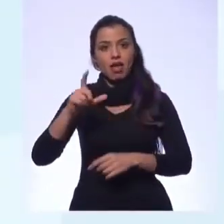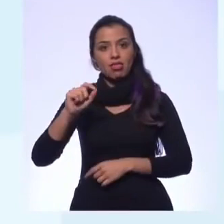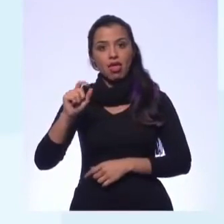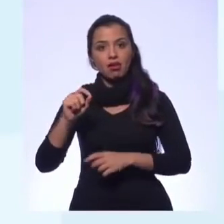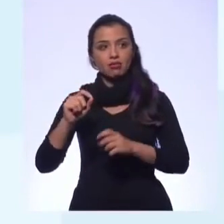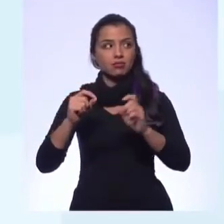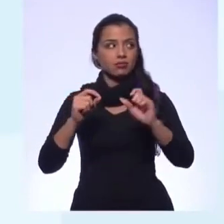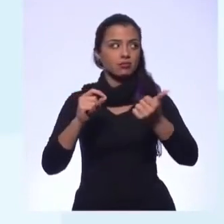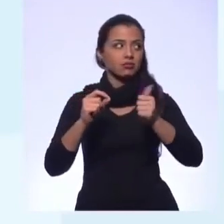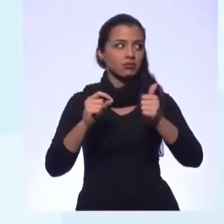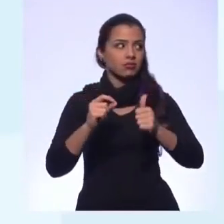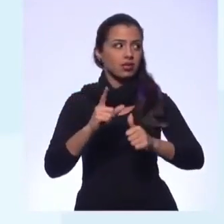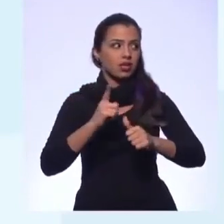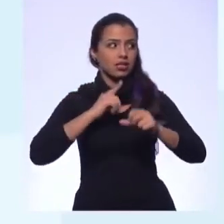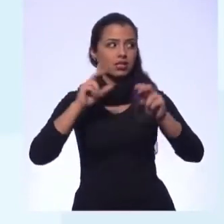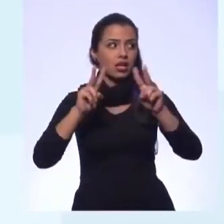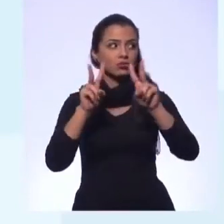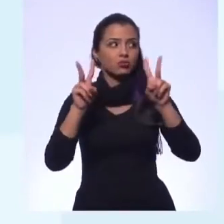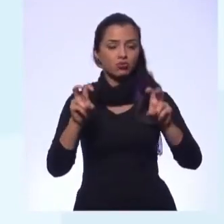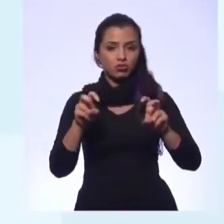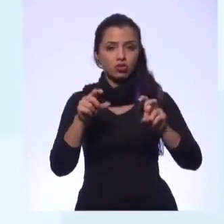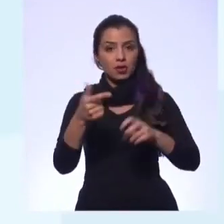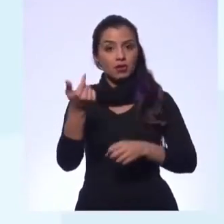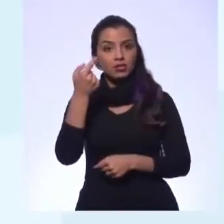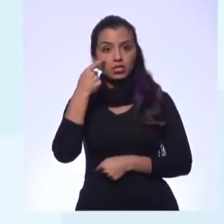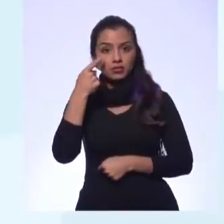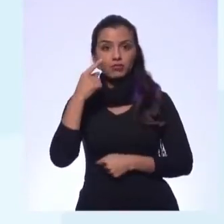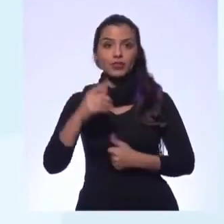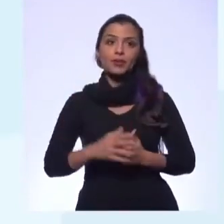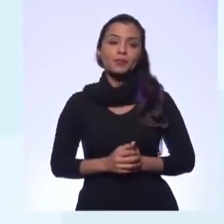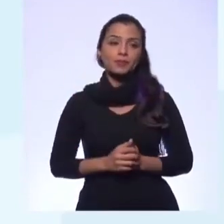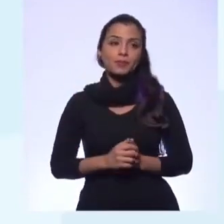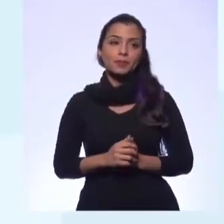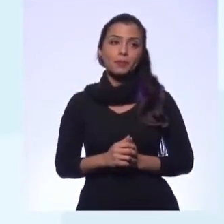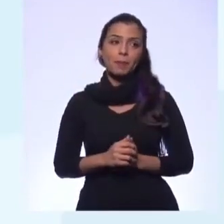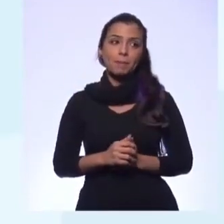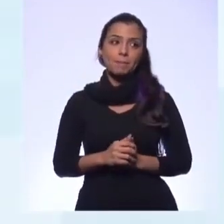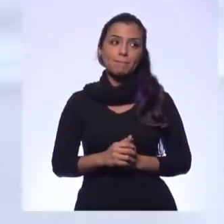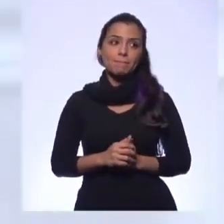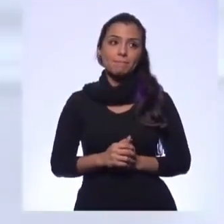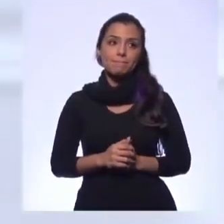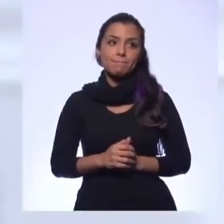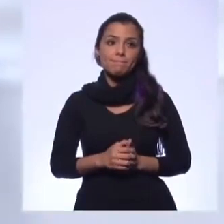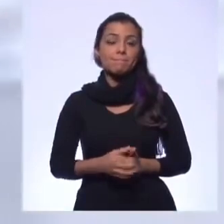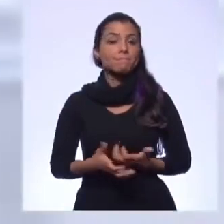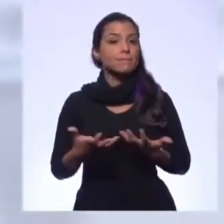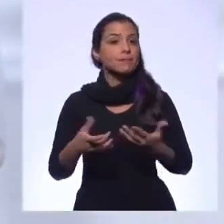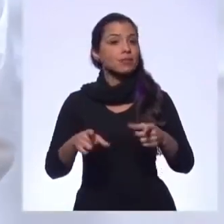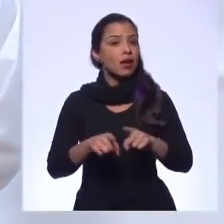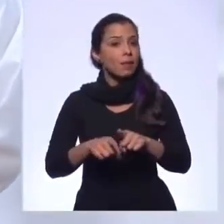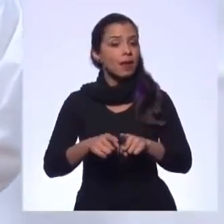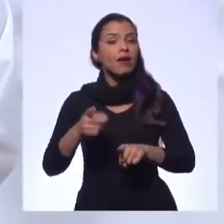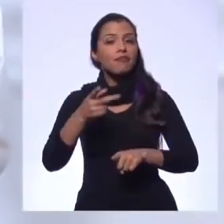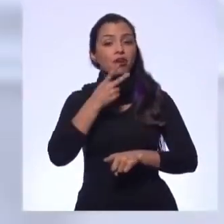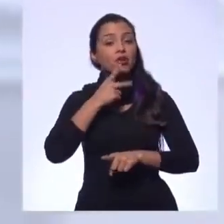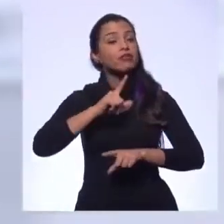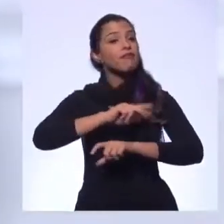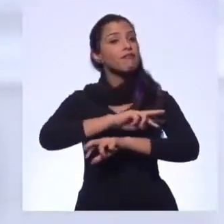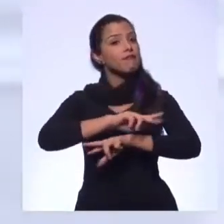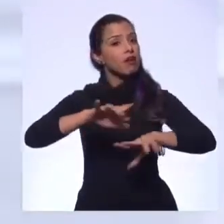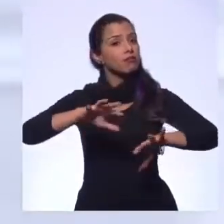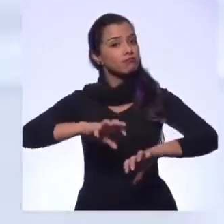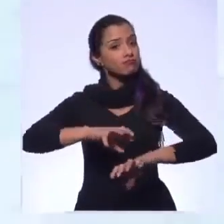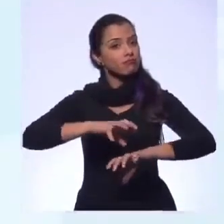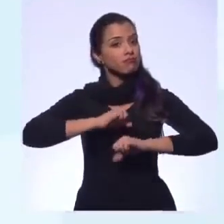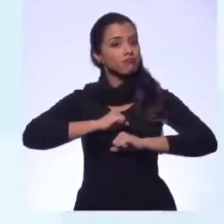ter aí esse assunto para tratar, tá bom? E no mais, ó, eu só quero dizer para você que existem várias infecções que